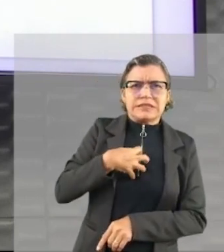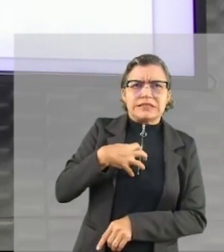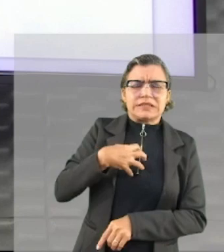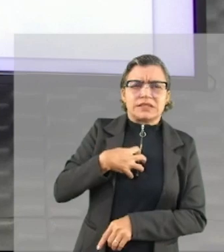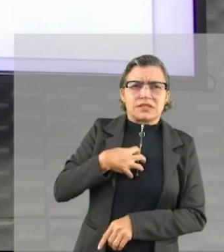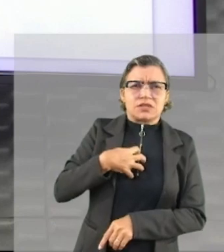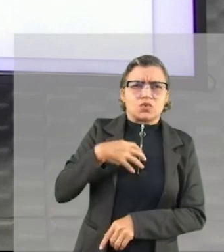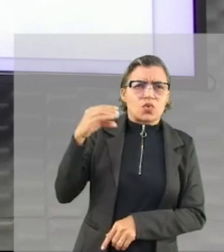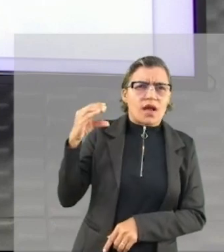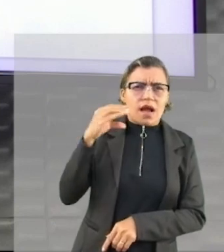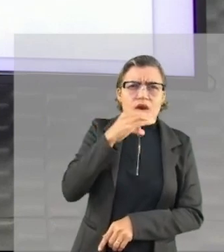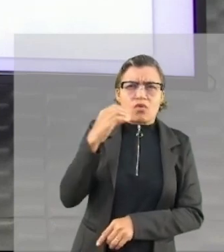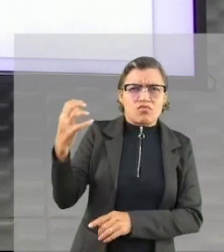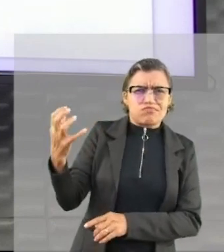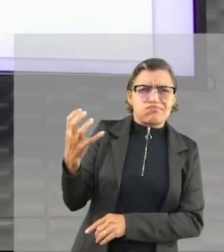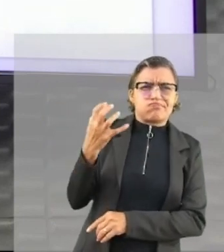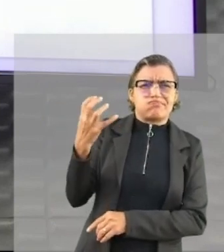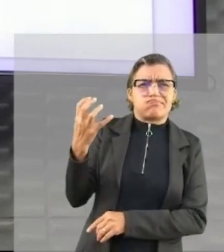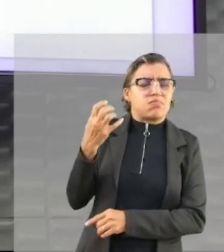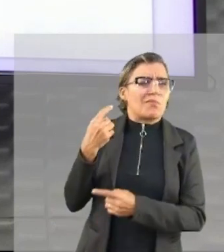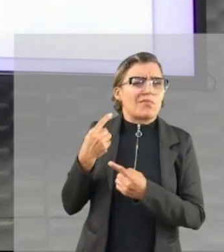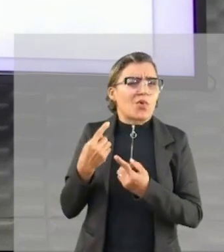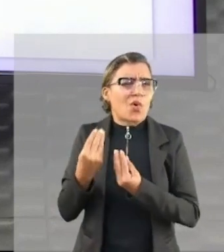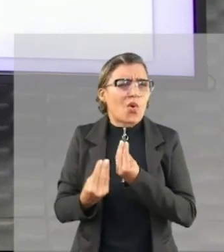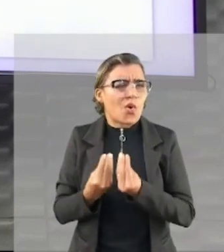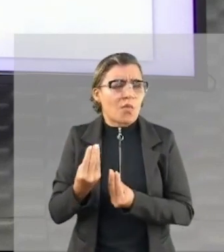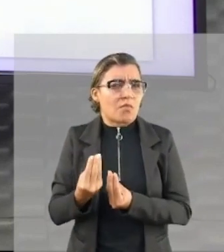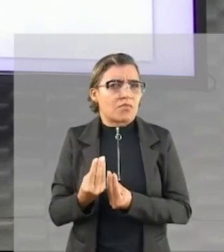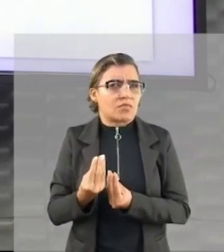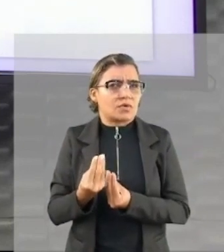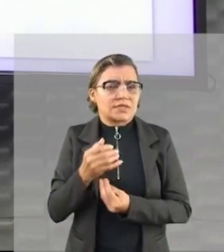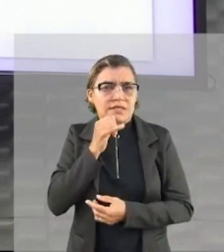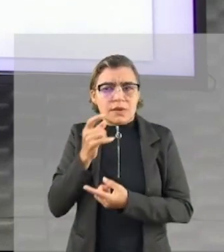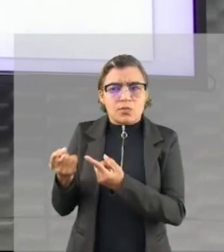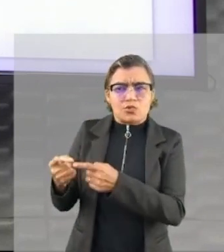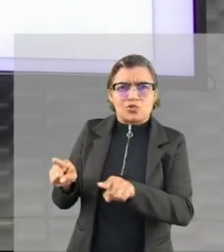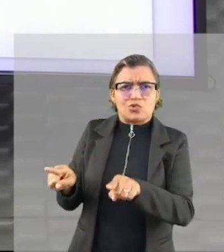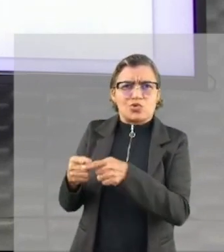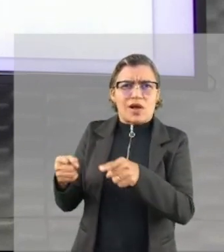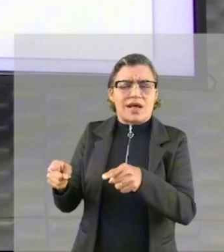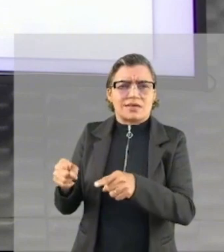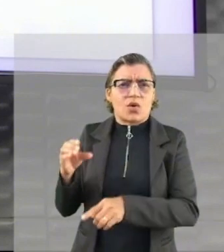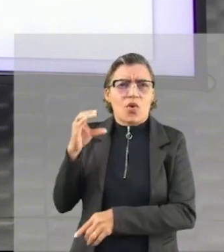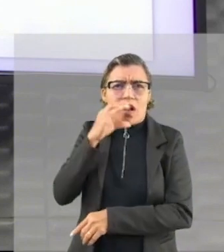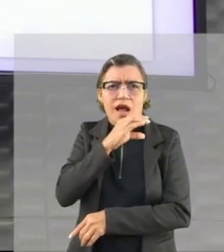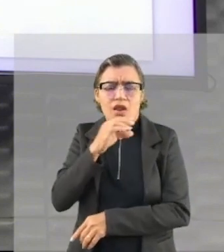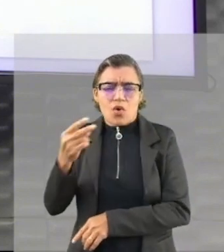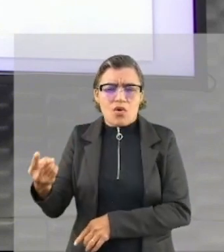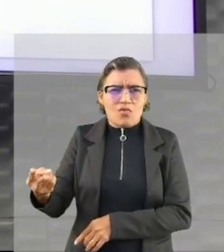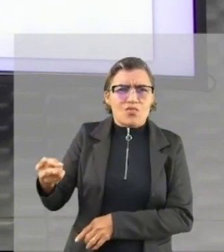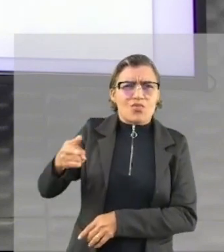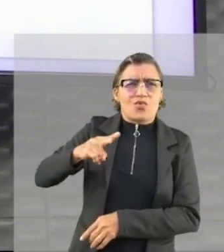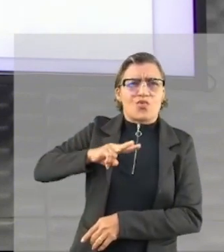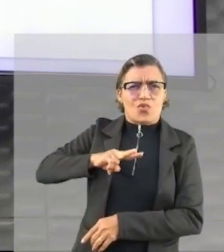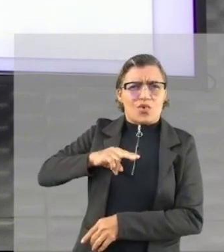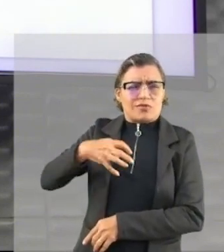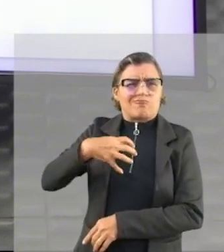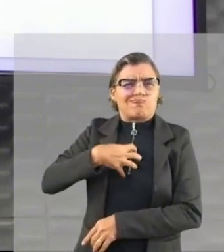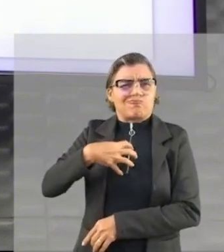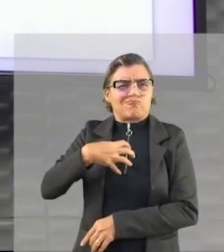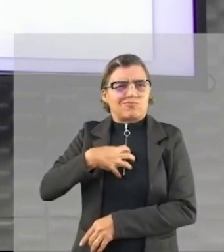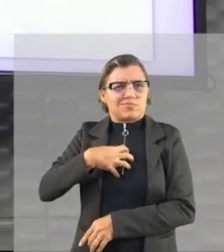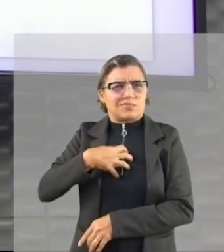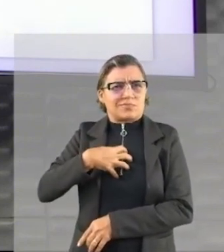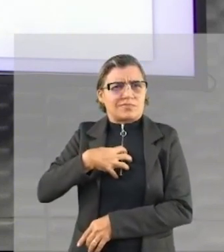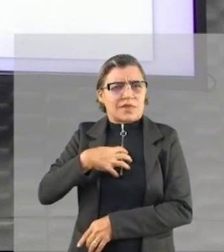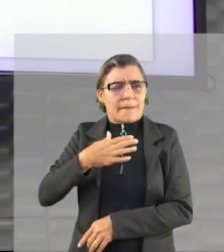rosto que eu sei que é calor? Como o calor saiu daquela churrasqueira, daquela fogueira e chegou